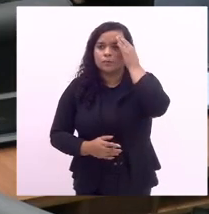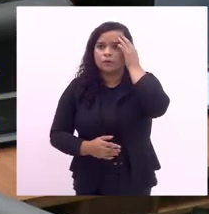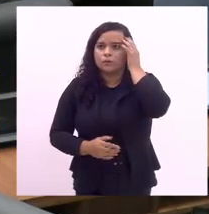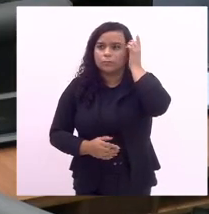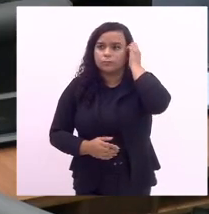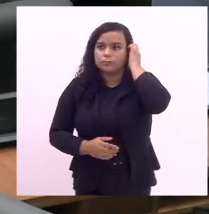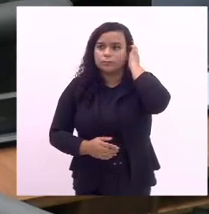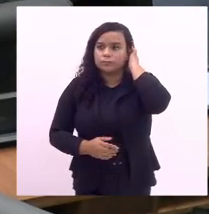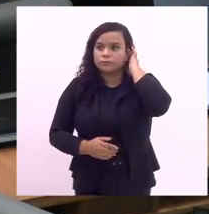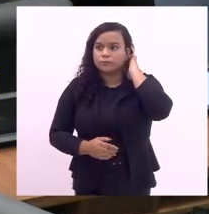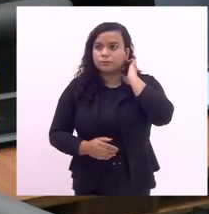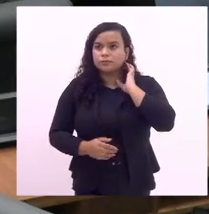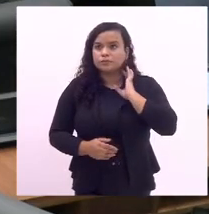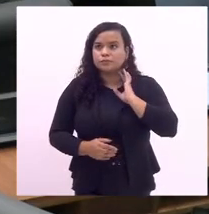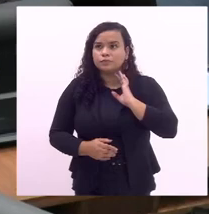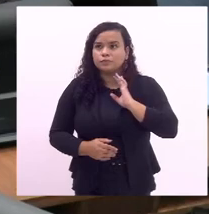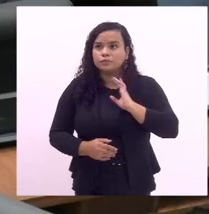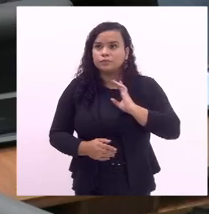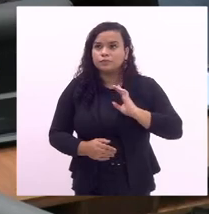Posso continuar?